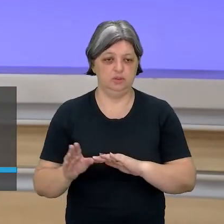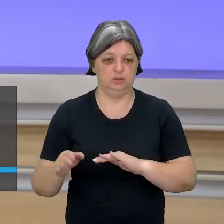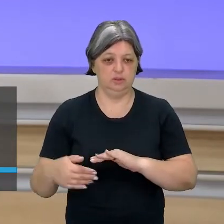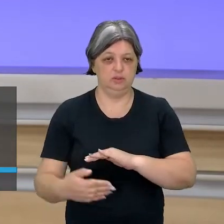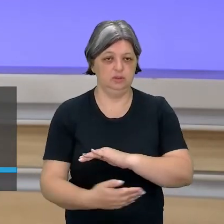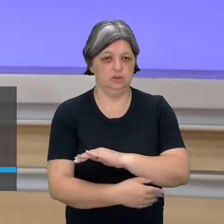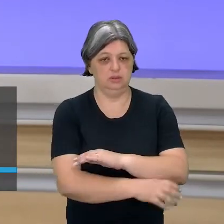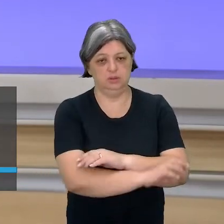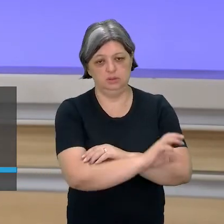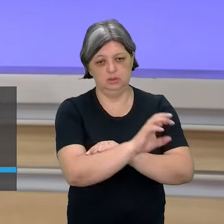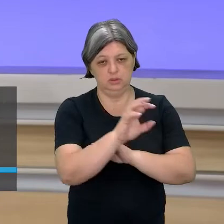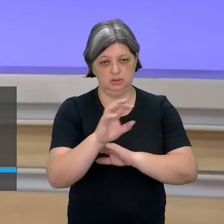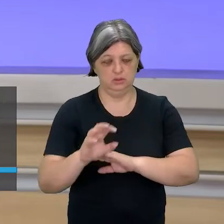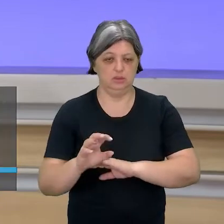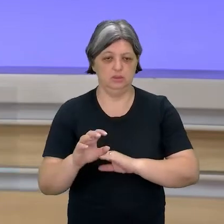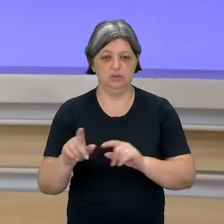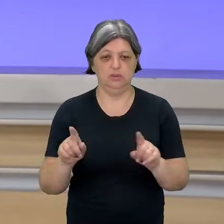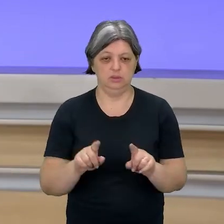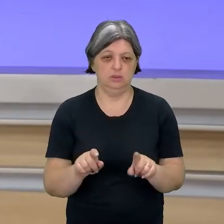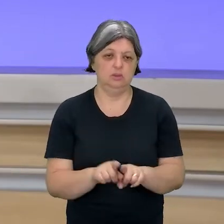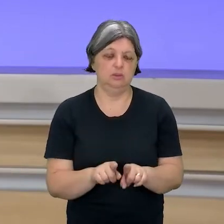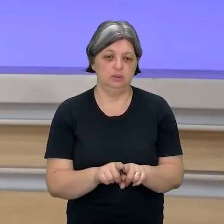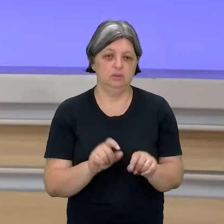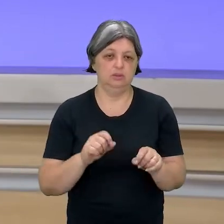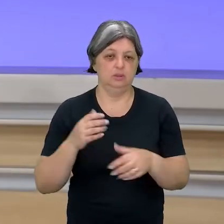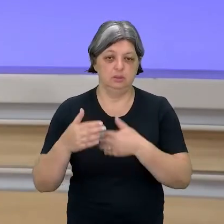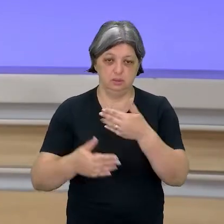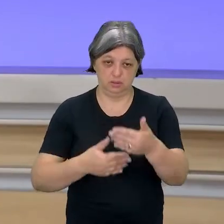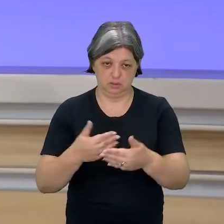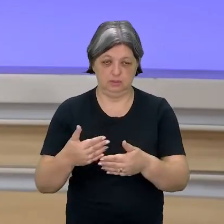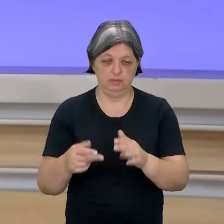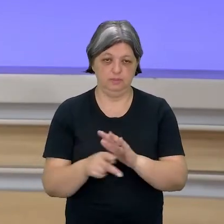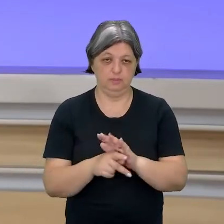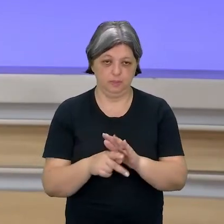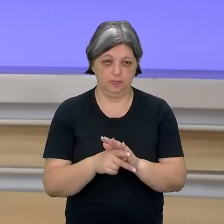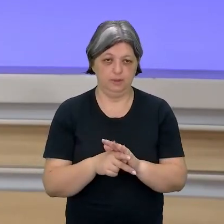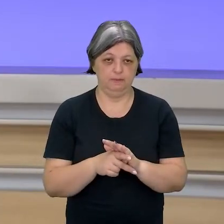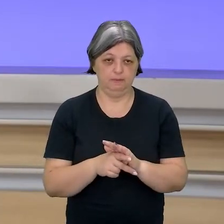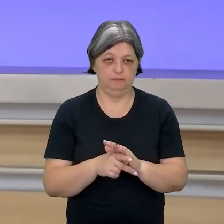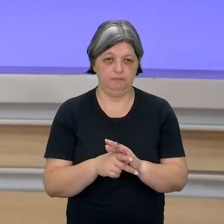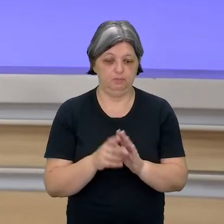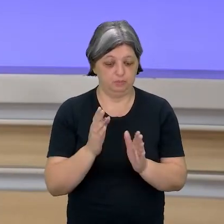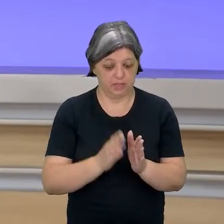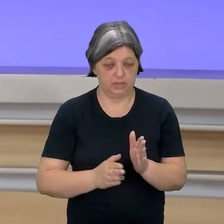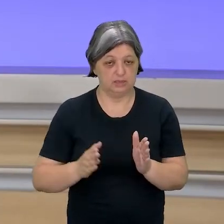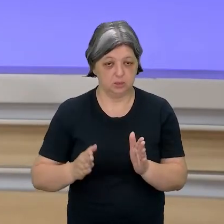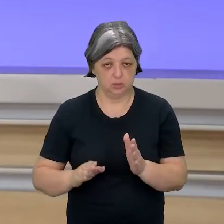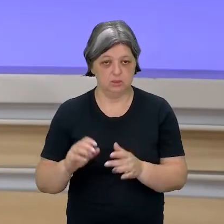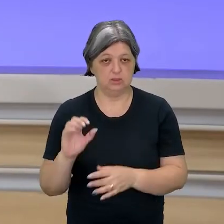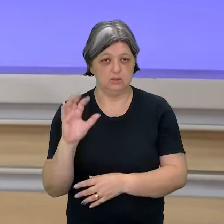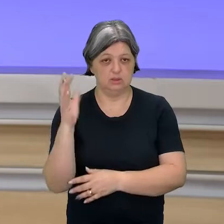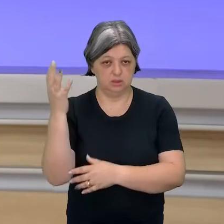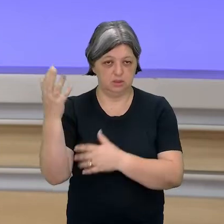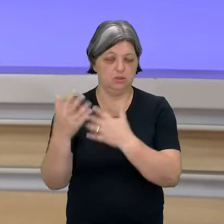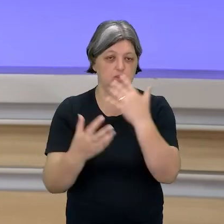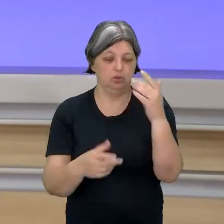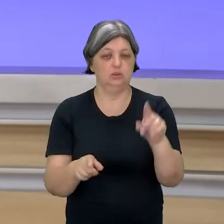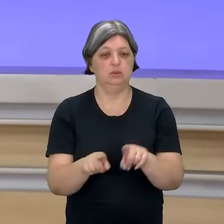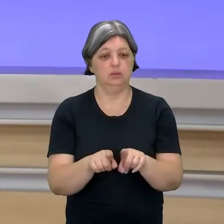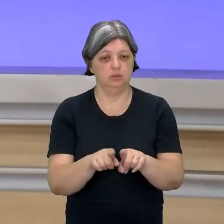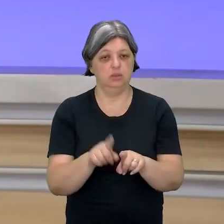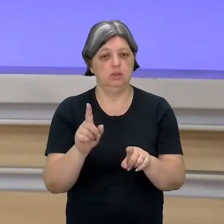ainda chega muito próximo disso. Na sucessão ecológica, também acontece, né? Então seria aí um